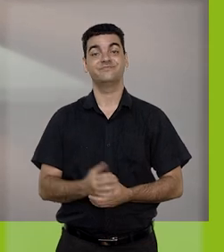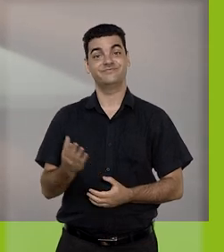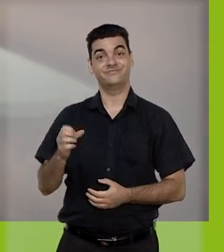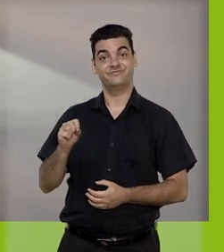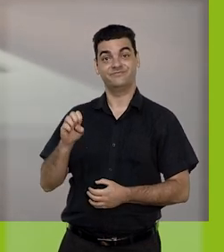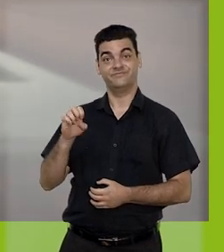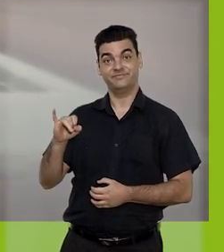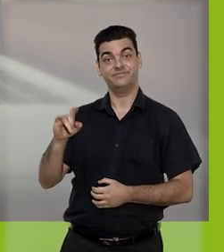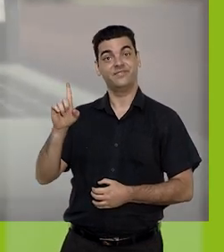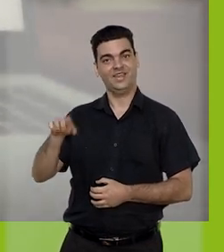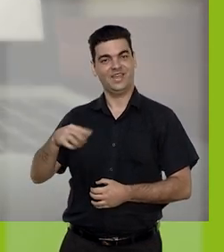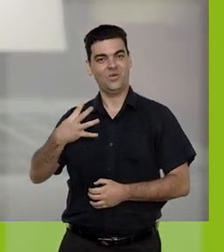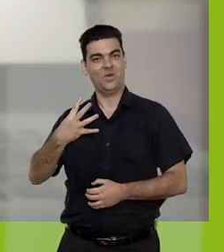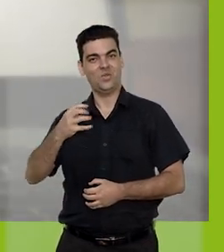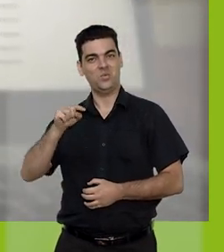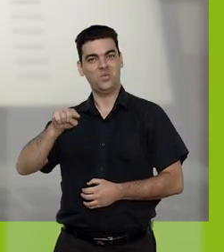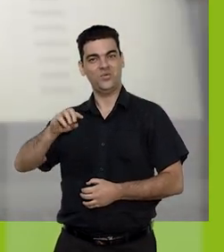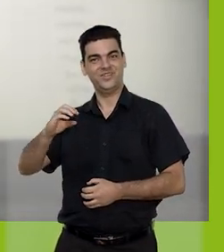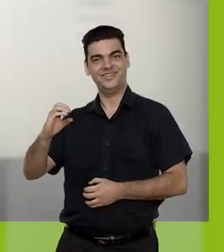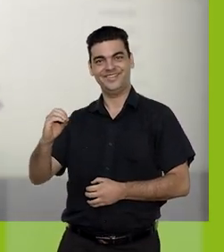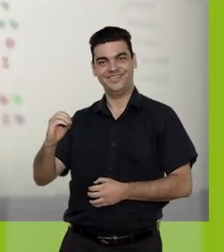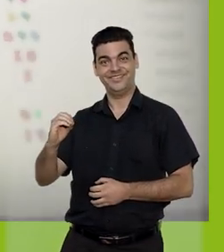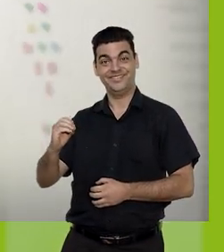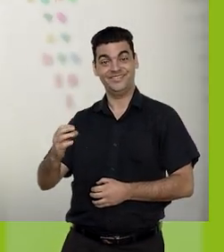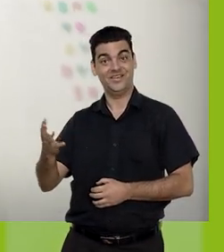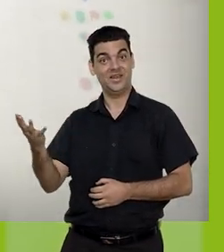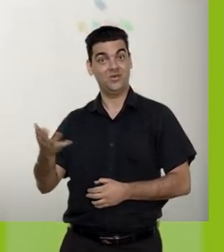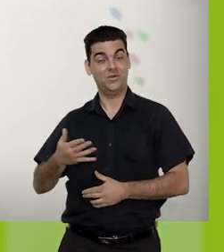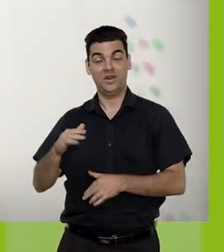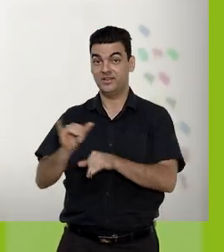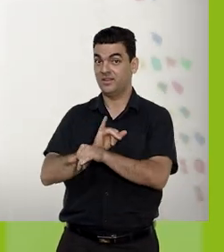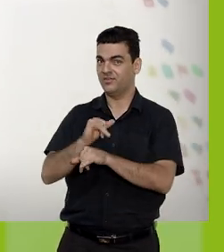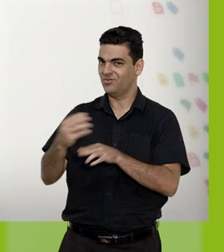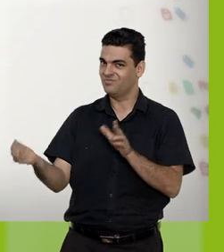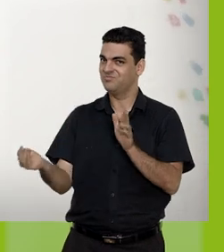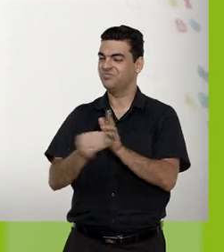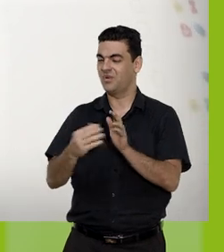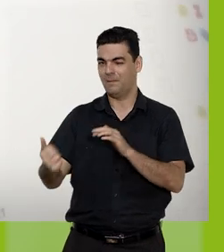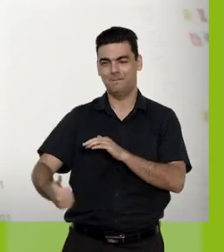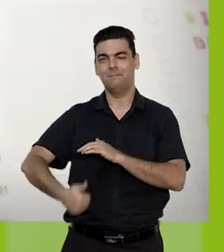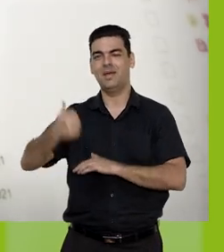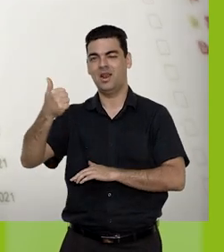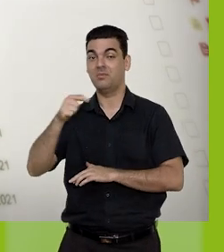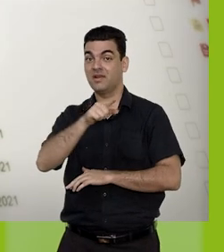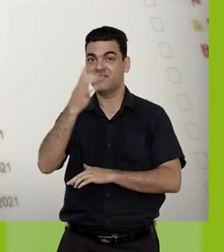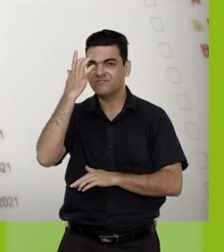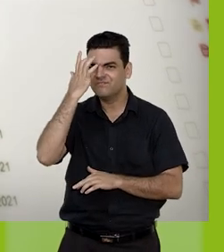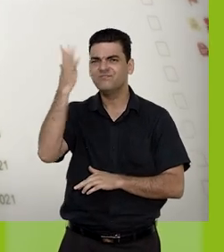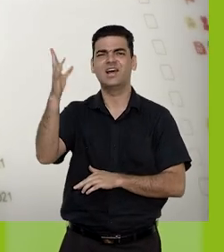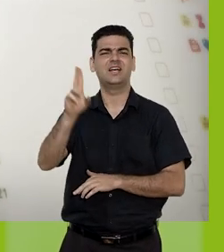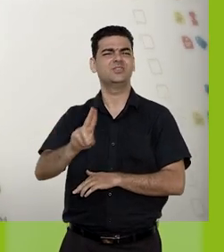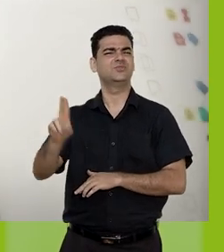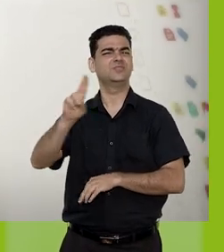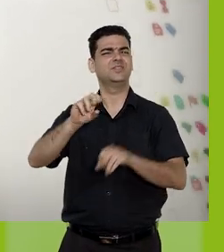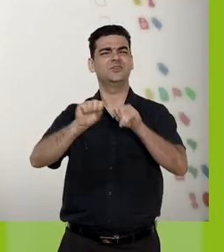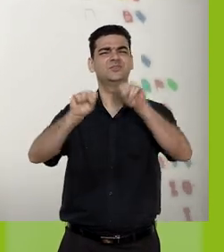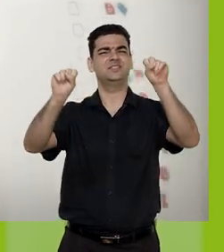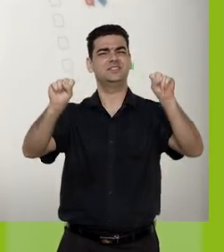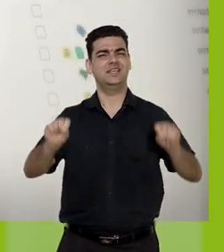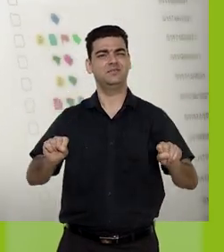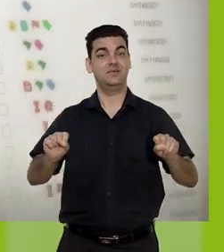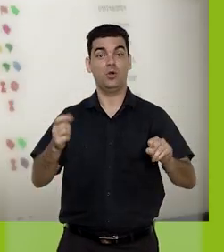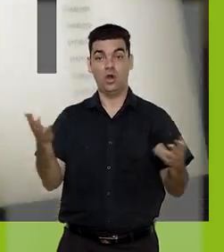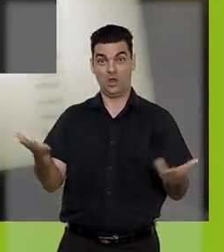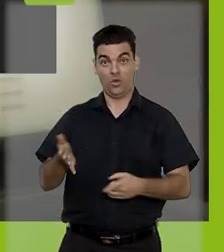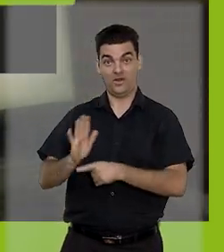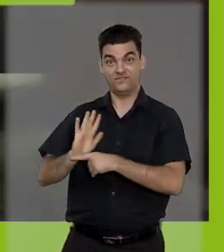O SEI agora é 4.0. Na versão, várias ferramentas foram aprimoradas para facilitar o uso do sistema.